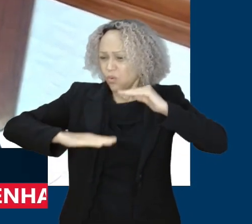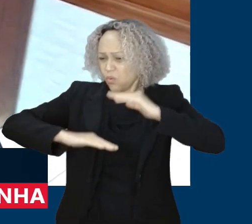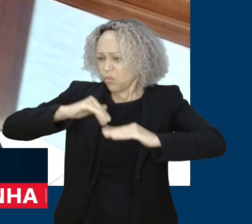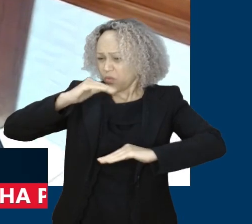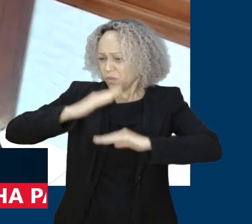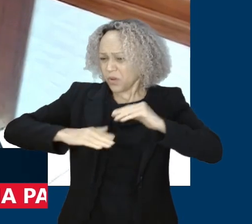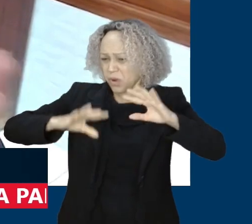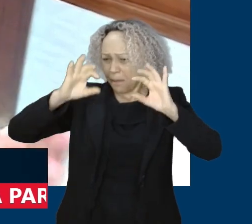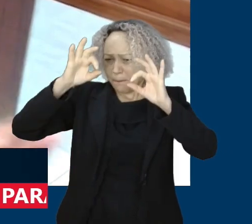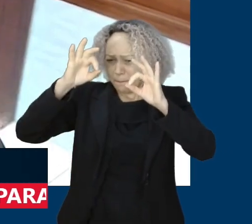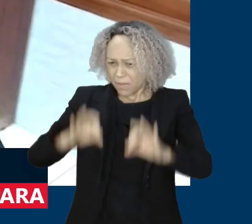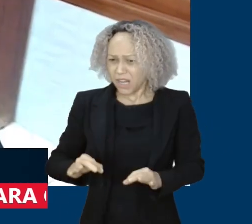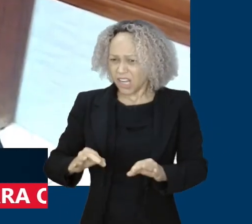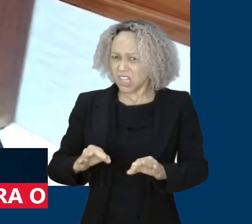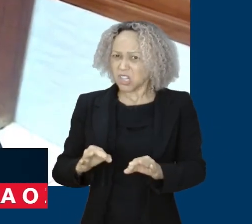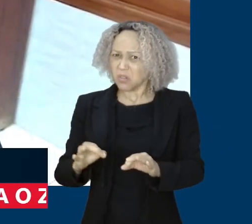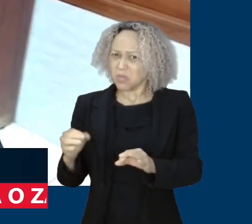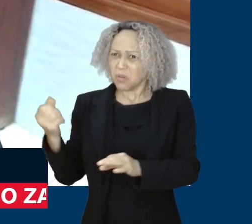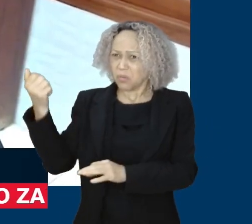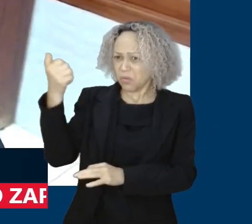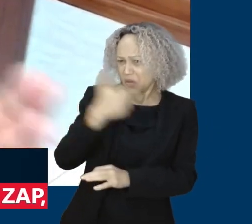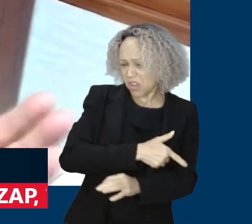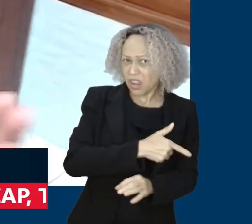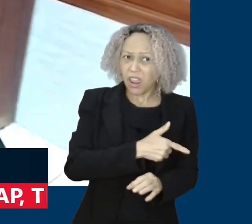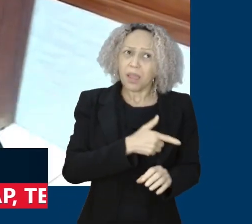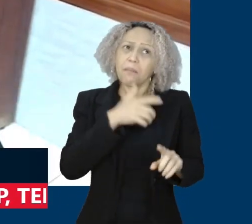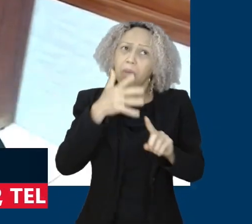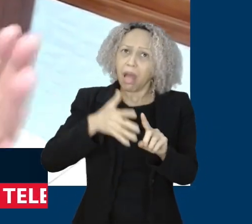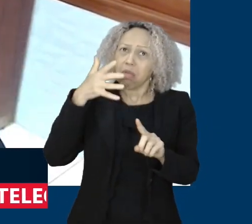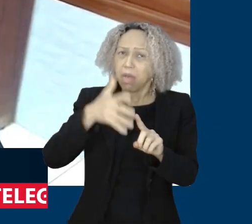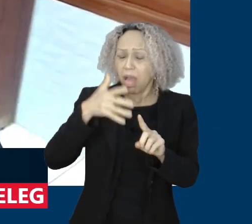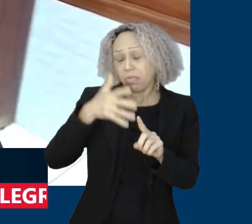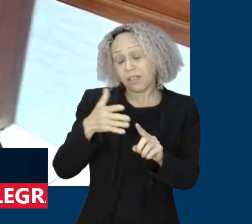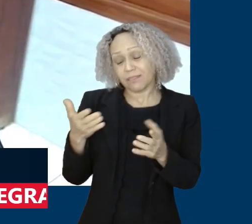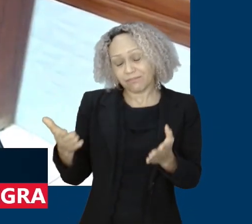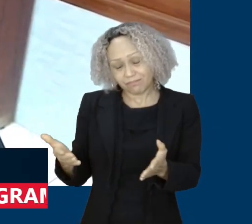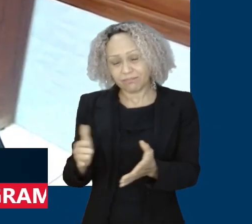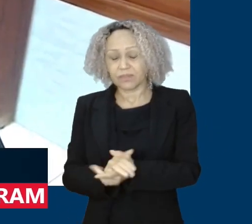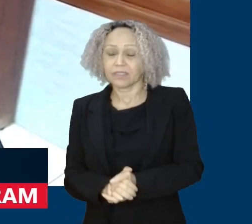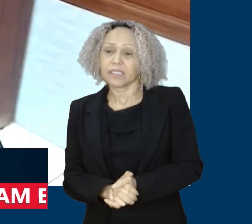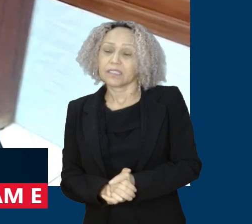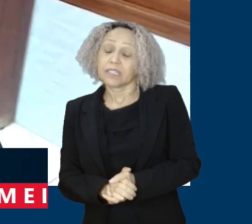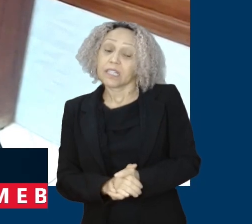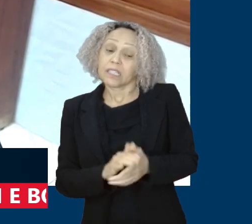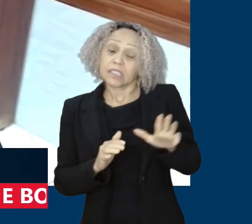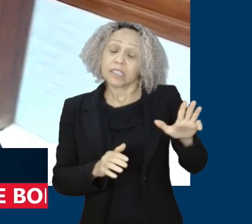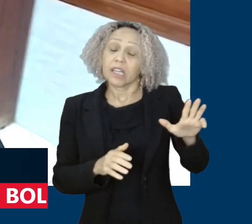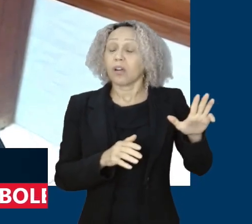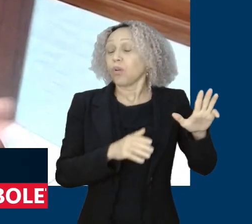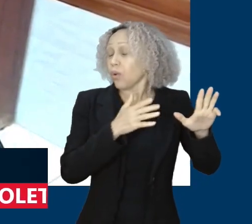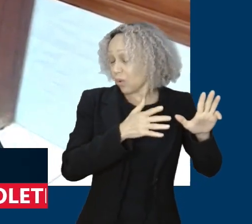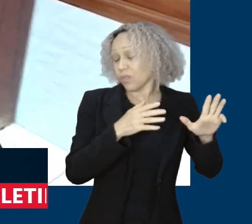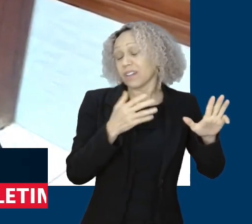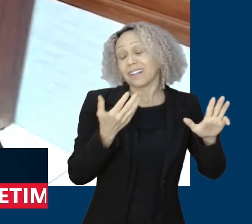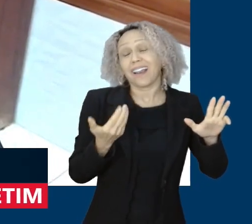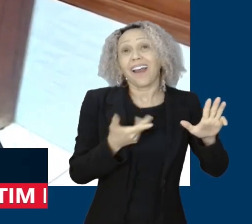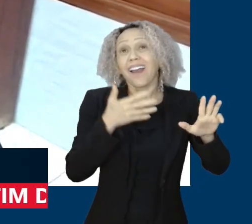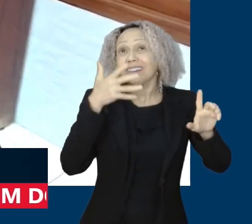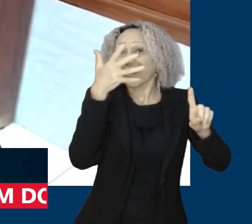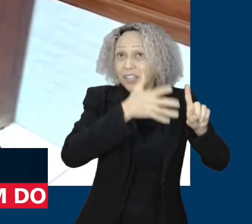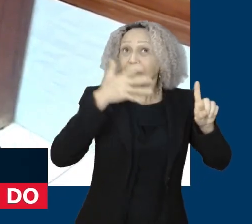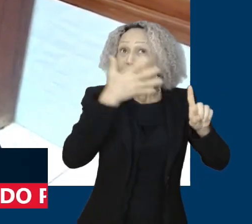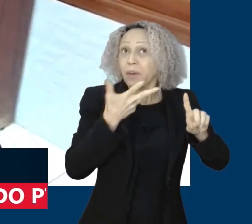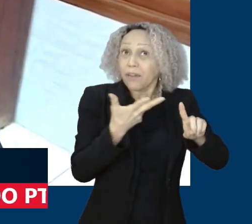isso que o presidente Lula, além de ser muito bom de discurso, é inegável, um dos grandes jogadores, eu diria, sem medo de errar, que nós temos no mundo